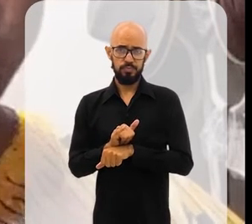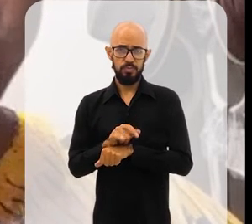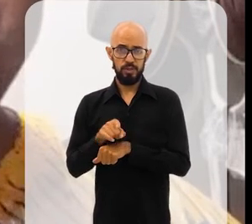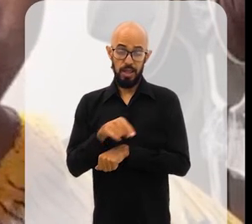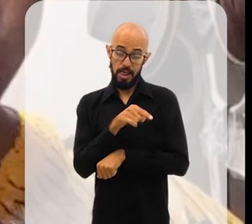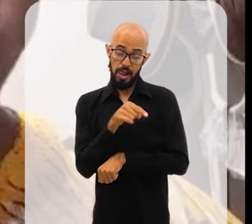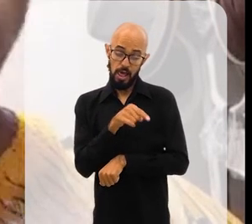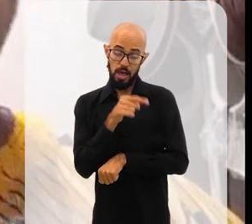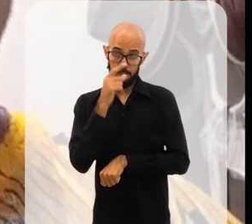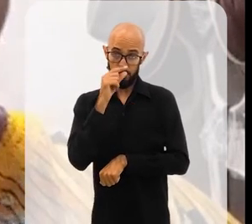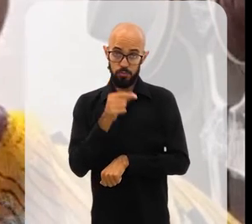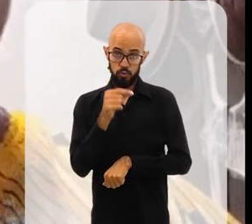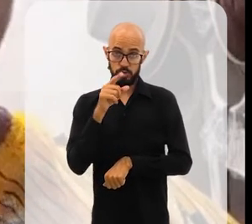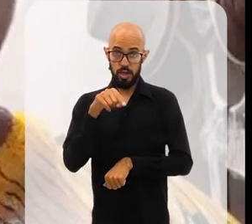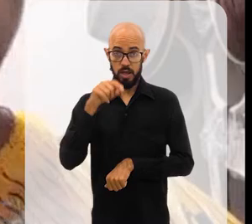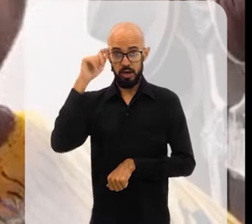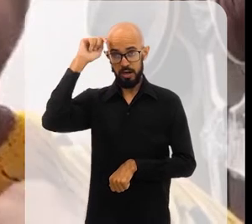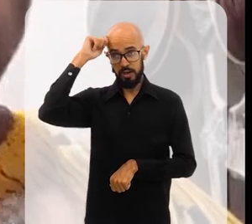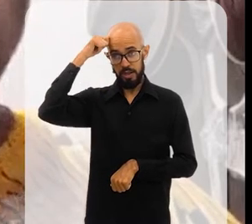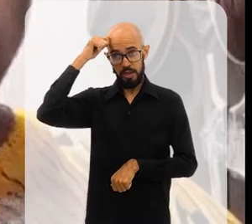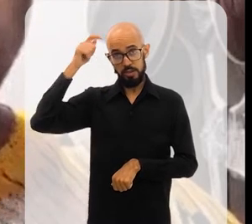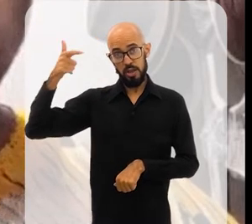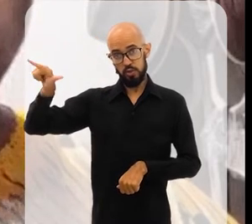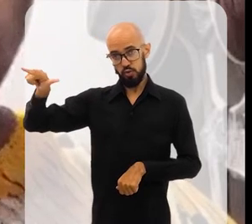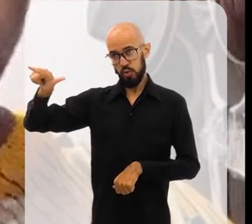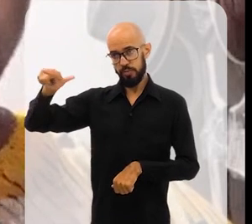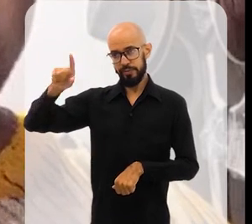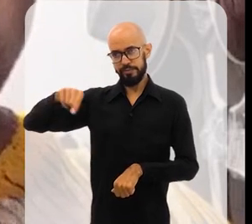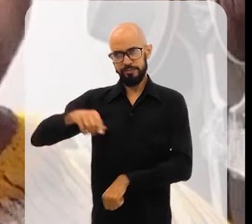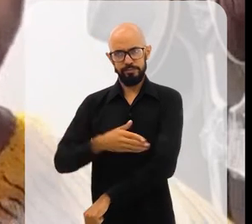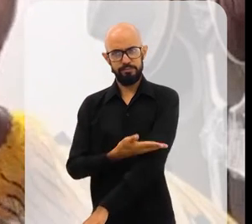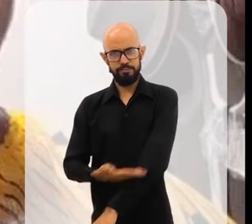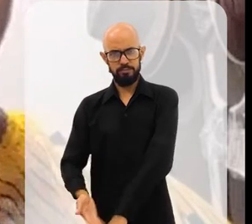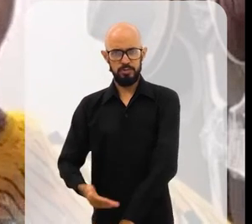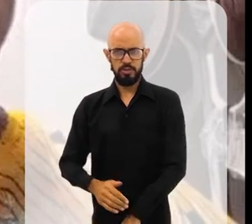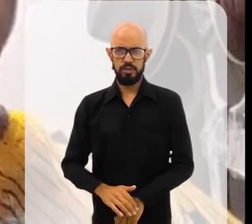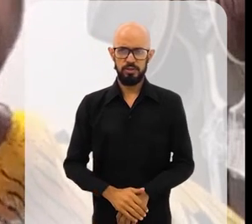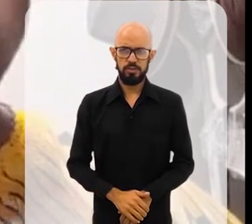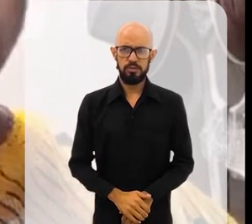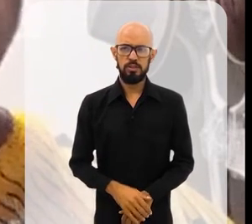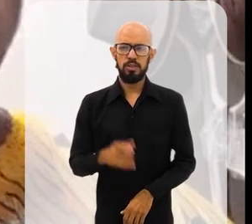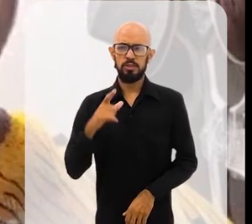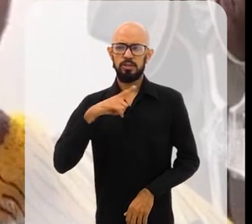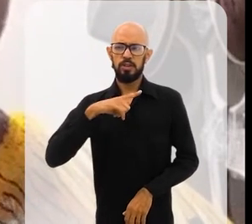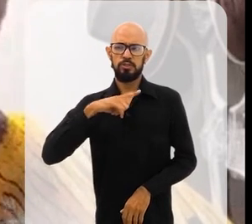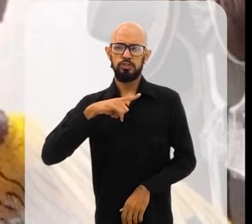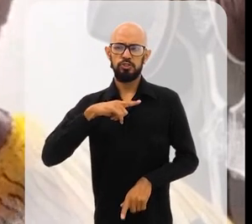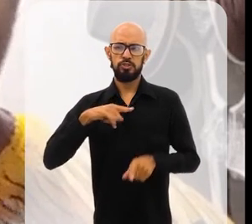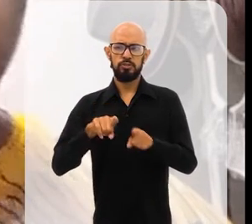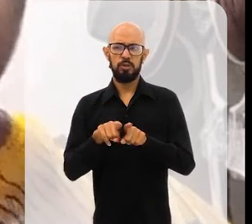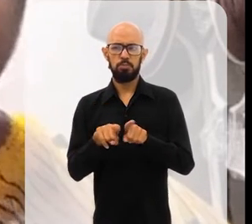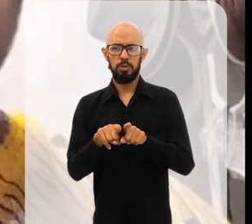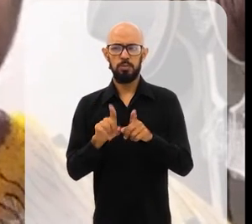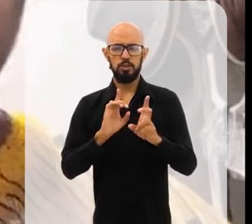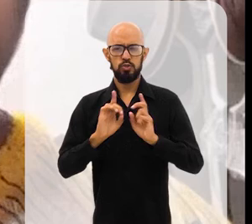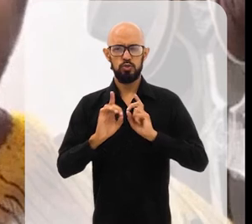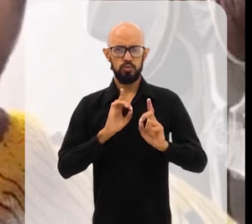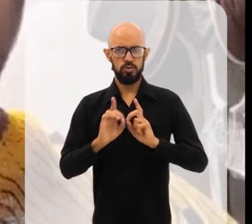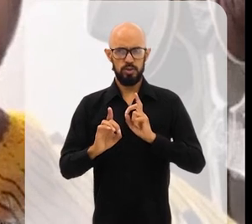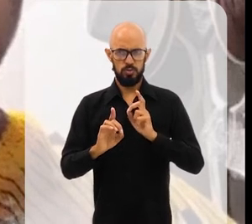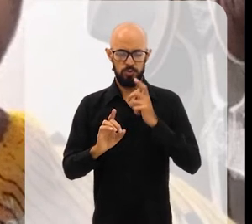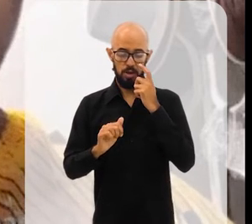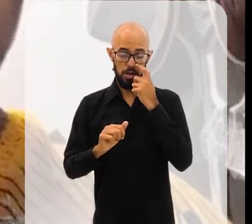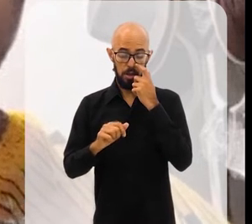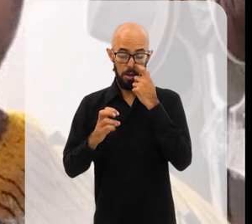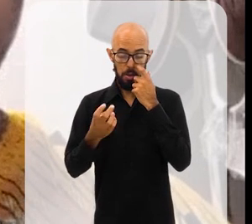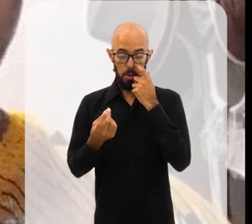bruxinha boa era negra e as outras bruxinhas não eram negras. Então, já tinha também ali uma discussão interessante.